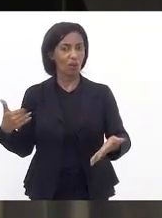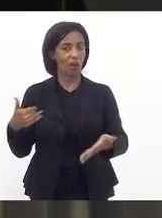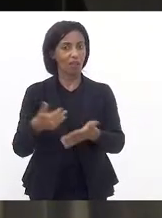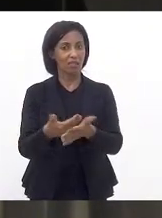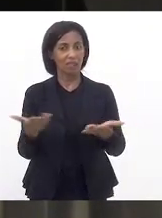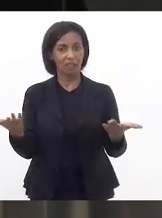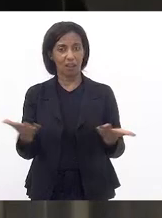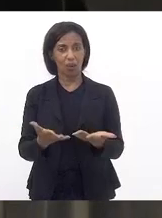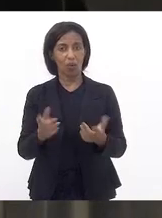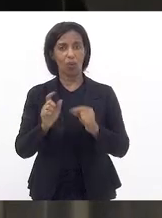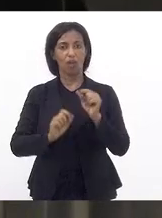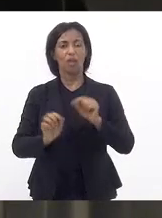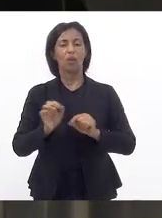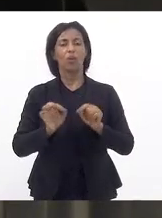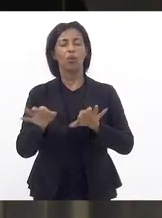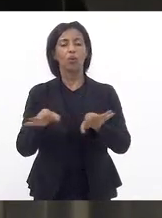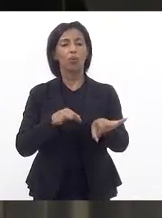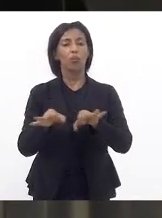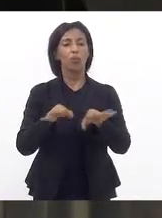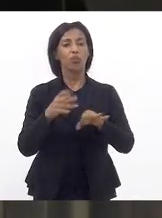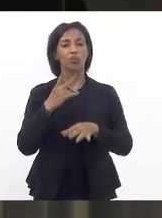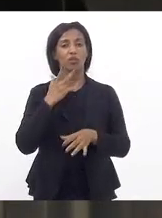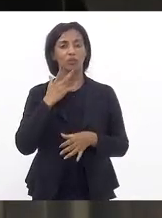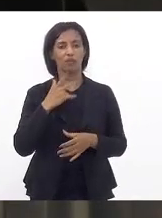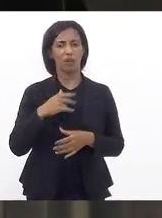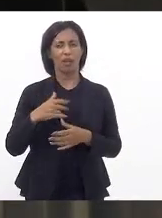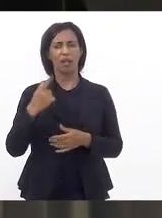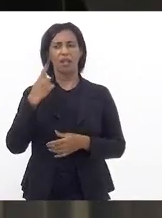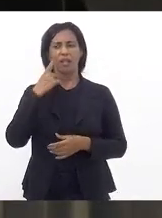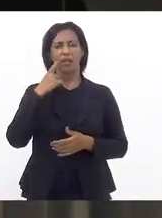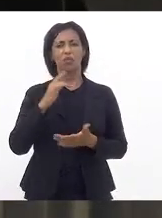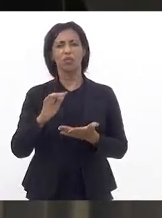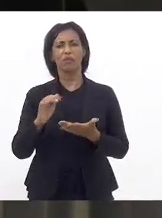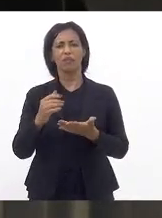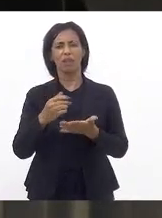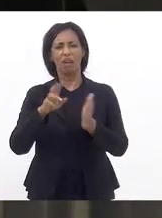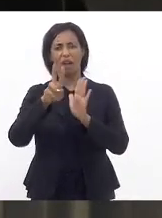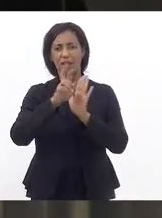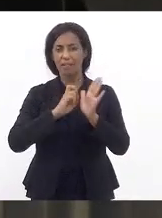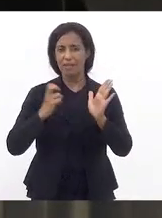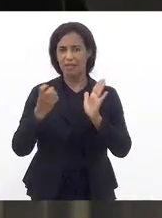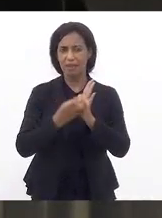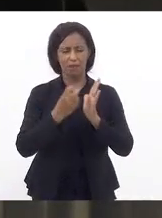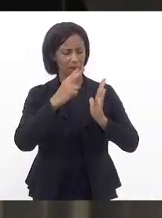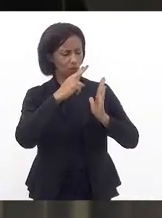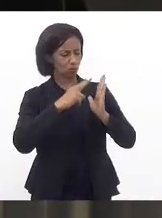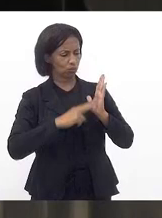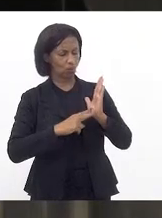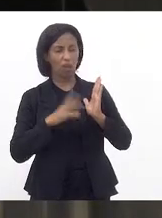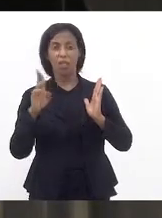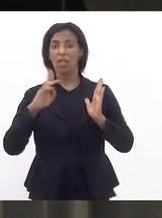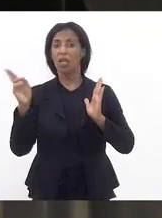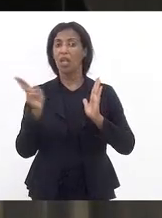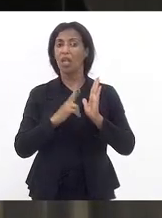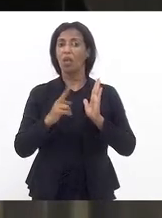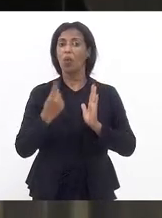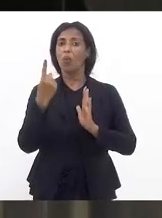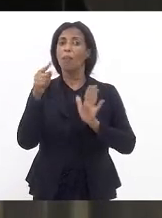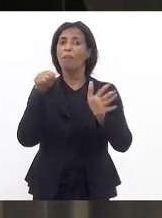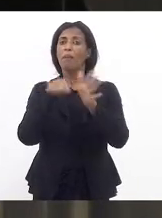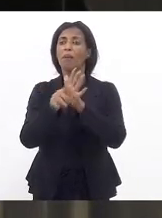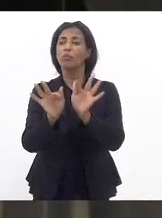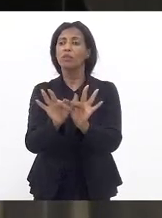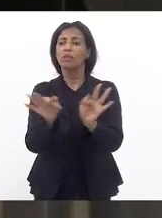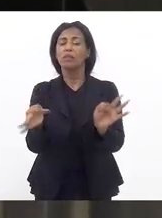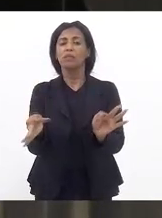agora o que esse projeto diz eu já vi a maioria das emendas ninguém respondeu uma pergunta